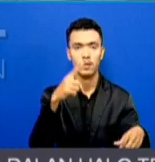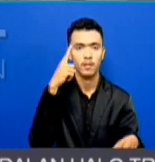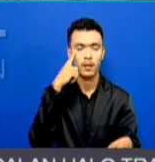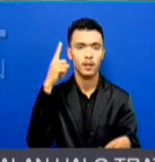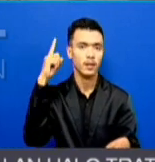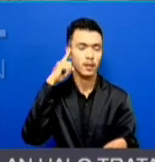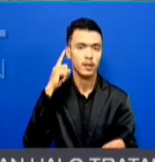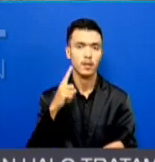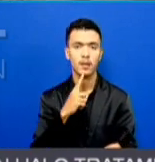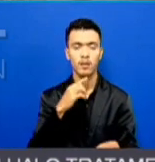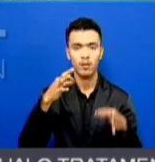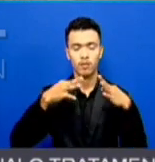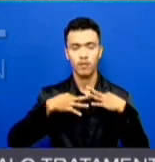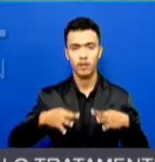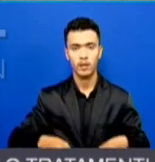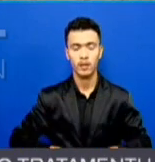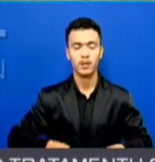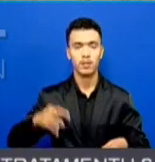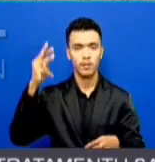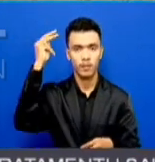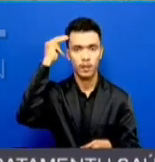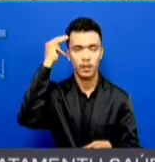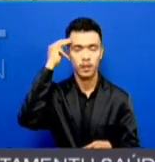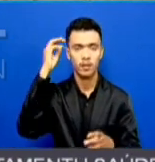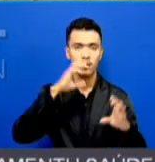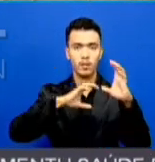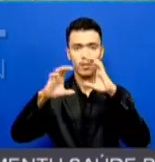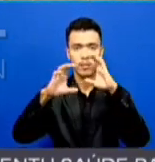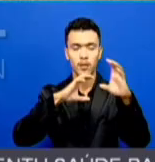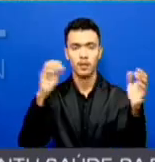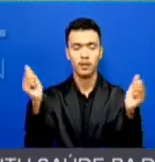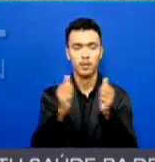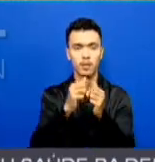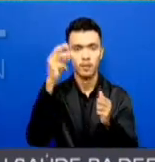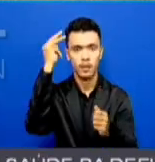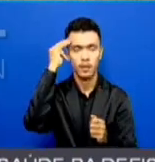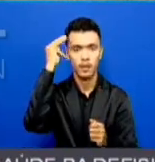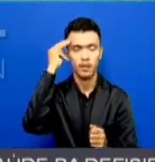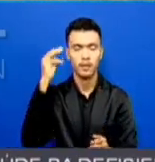tilum, físico, intelectual, comunicação, no mental.